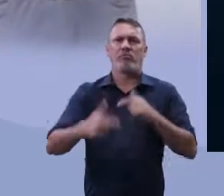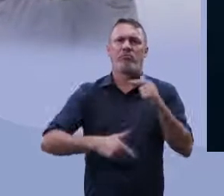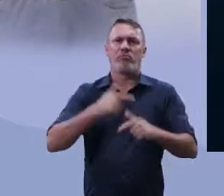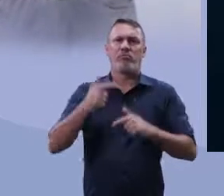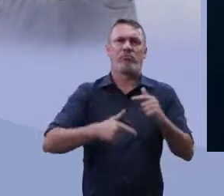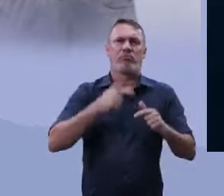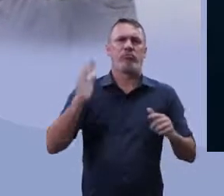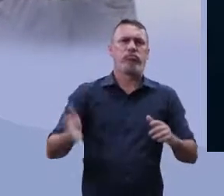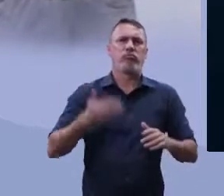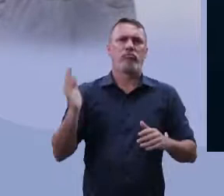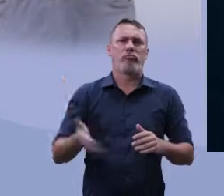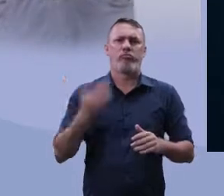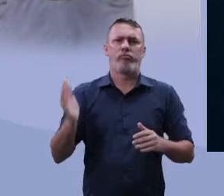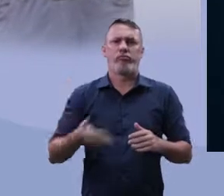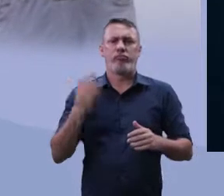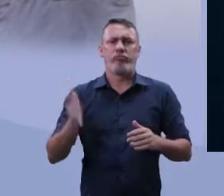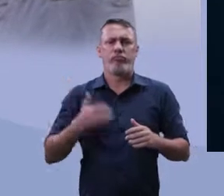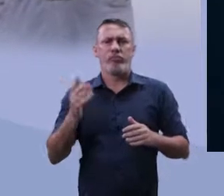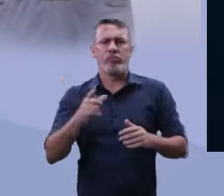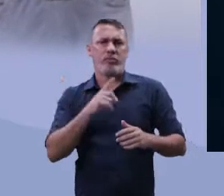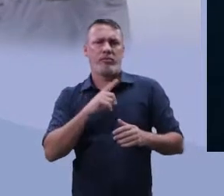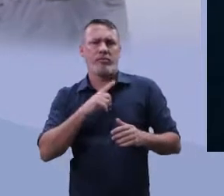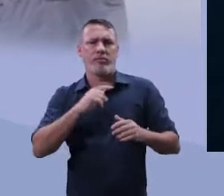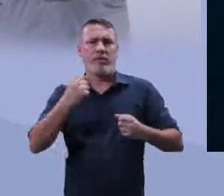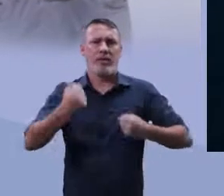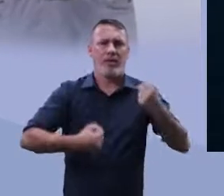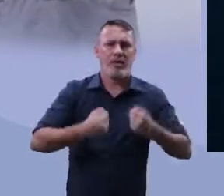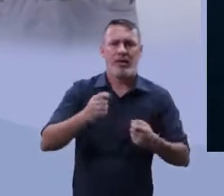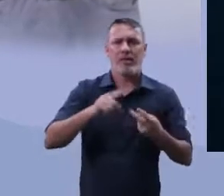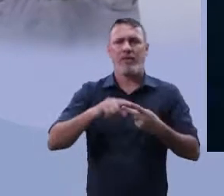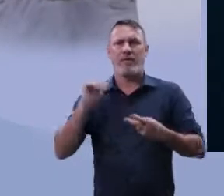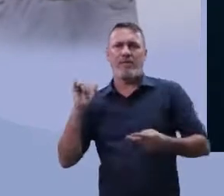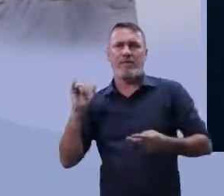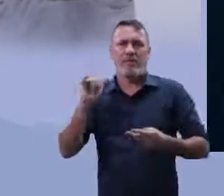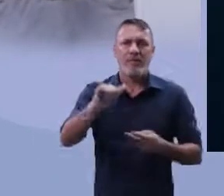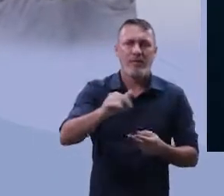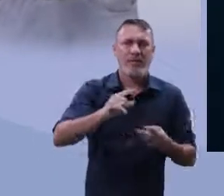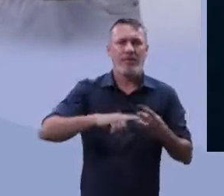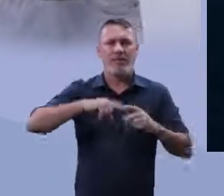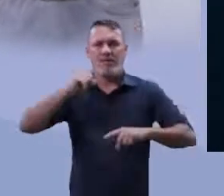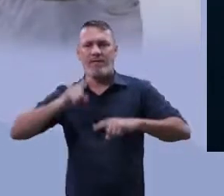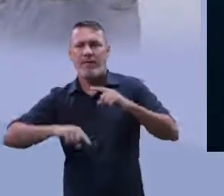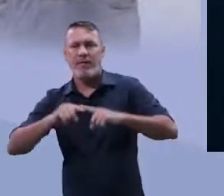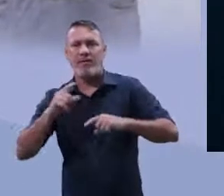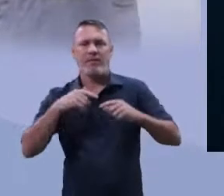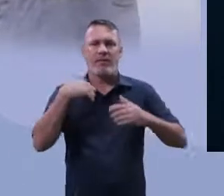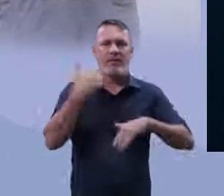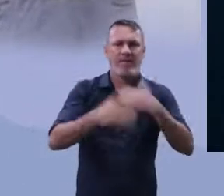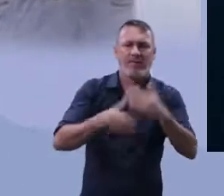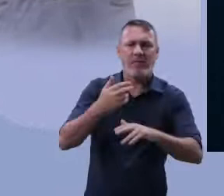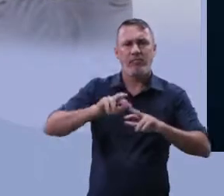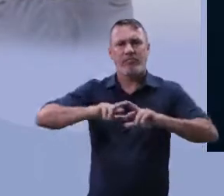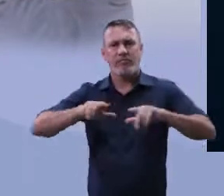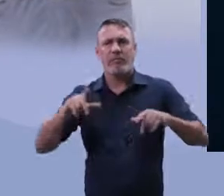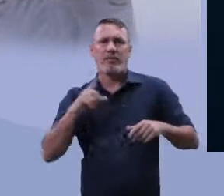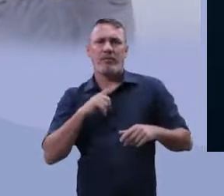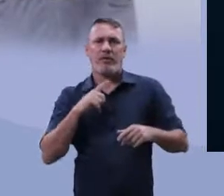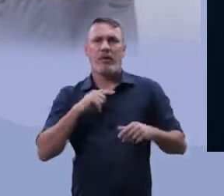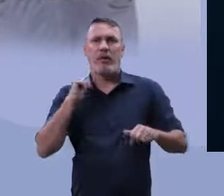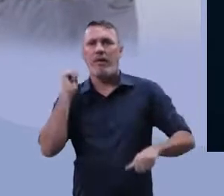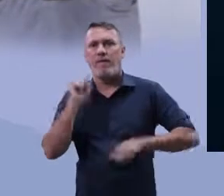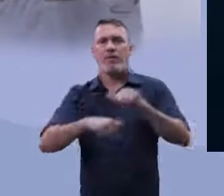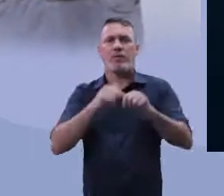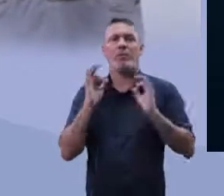em esteiras de produção. E aí é quando nós vamos ter a indústria automobilística, a indústria da aviação, né, se desenvolvendo,